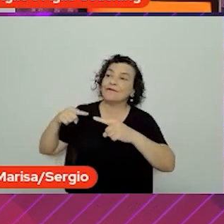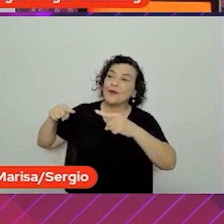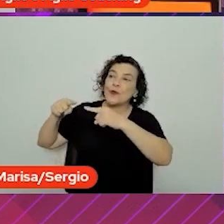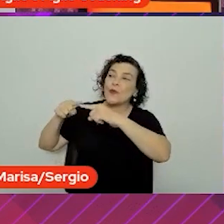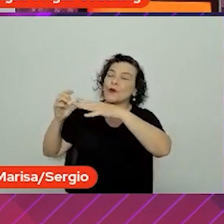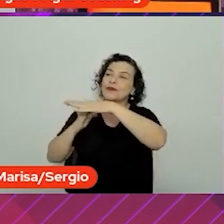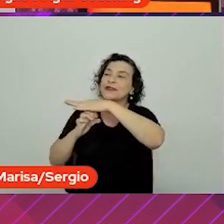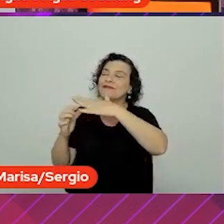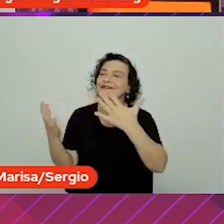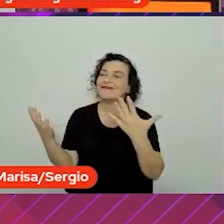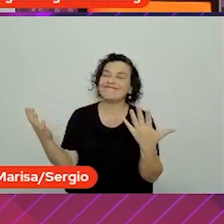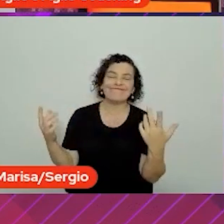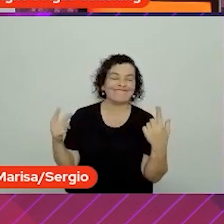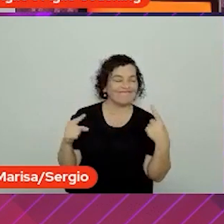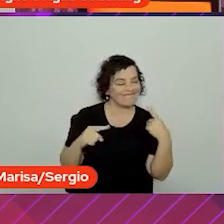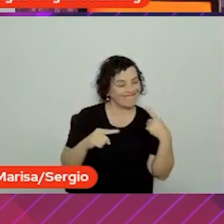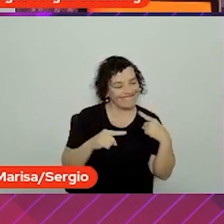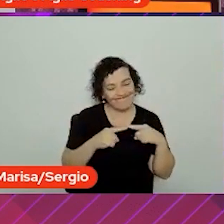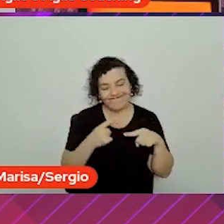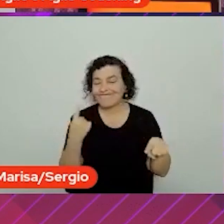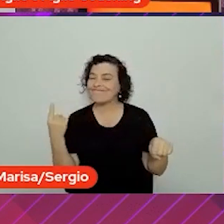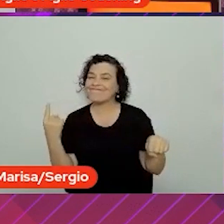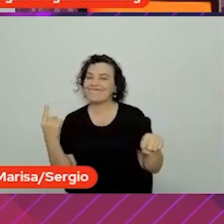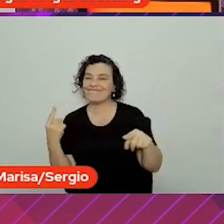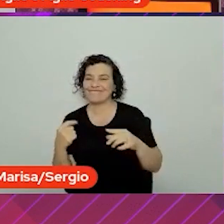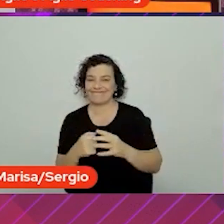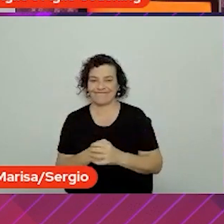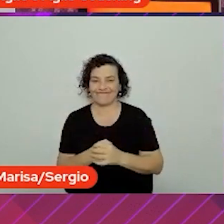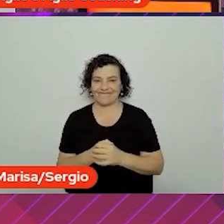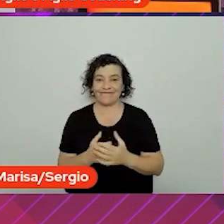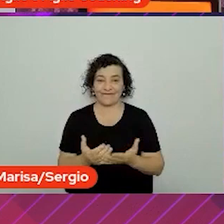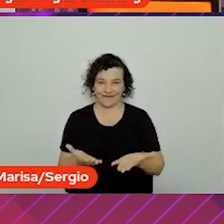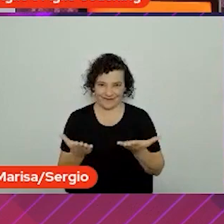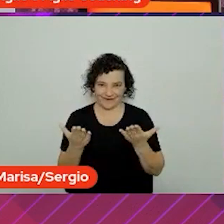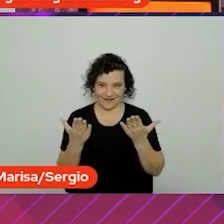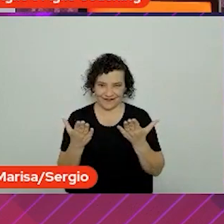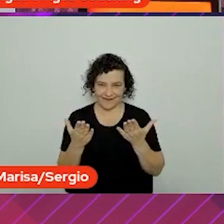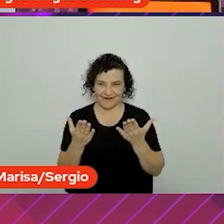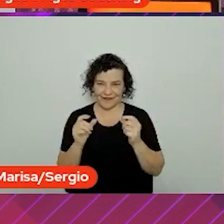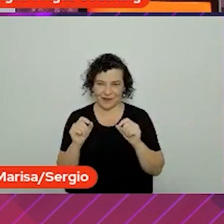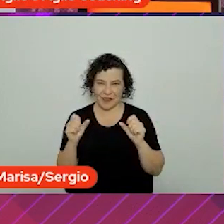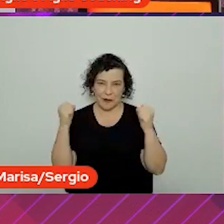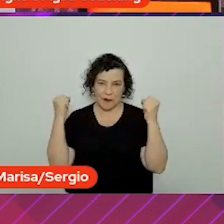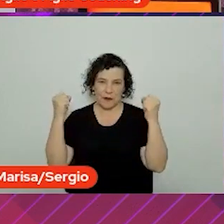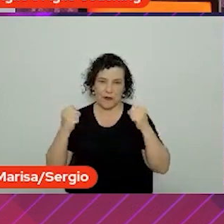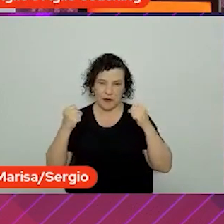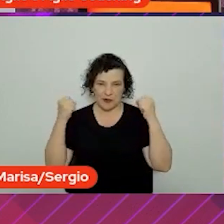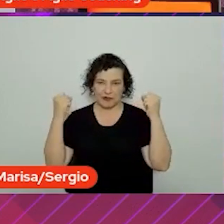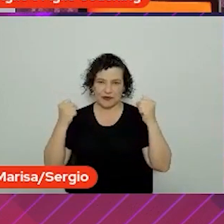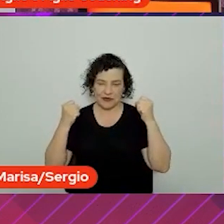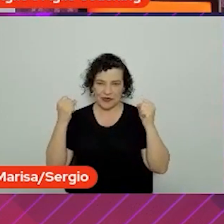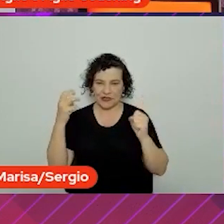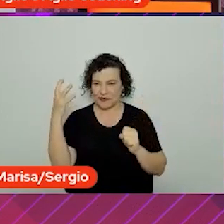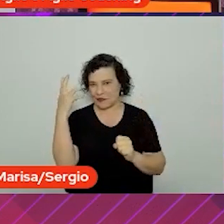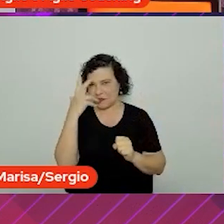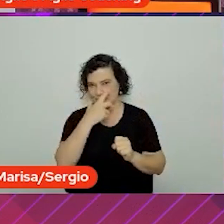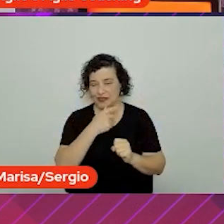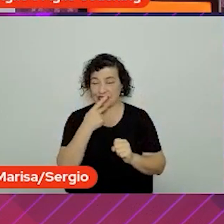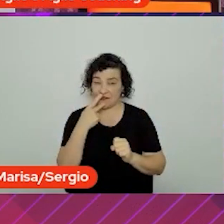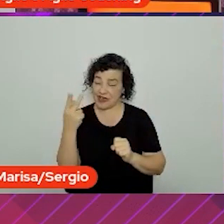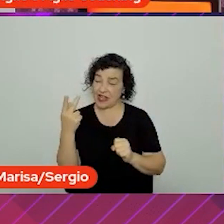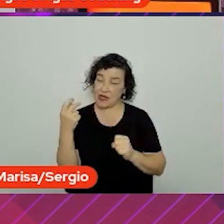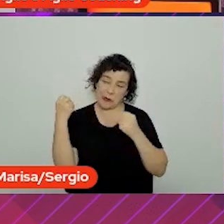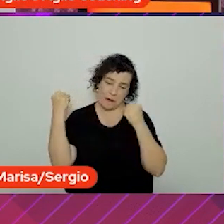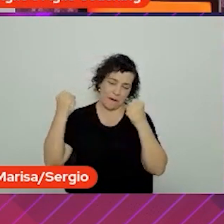que a gente quer fazer, né. Então ali nesse protesto ali muito bonito em favor da educação, tá